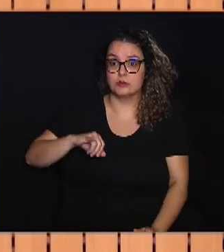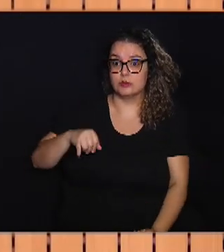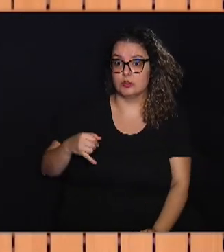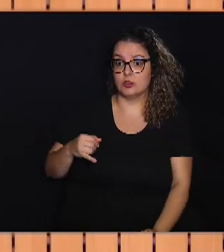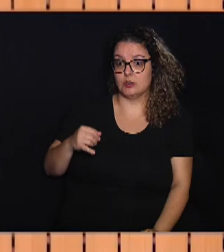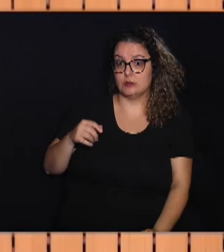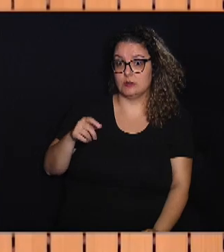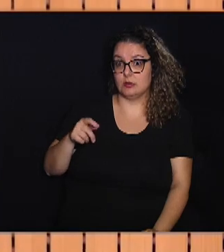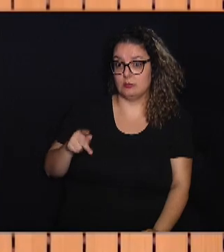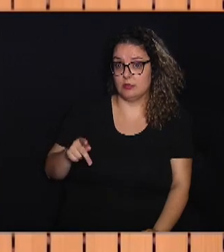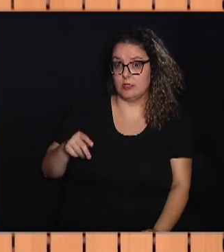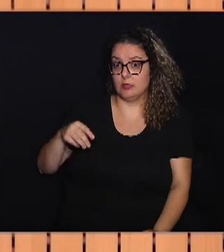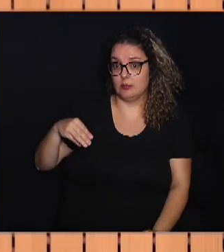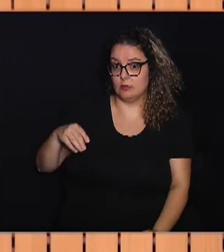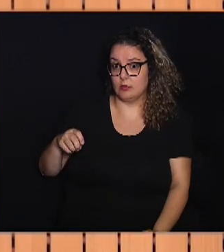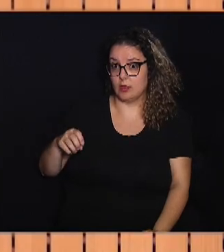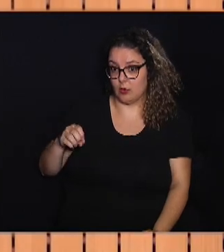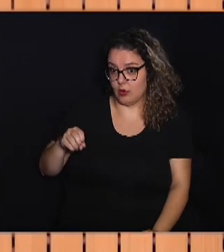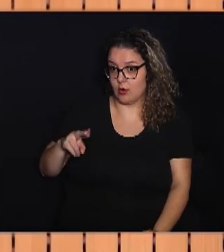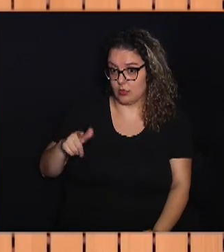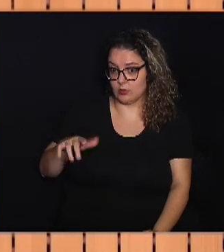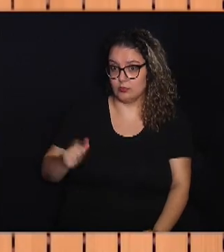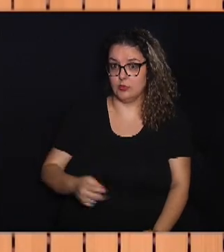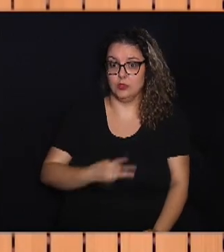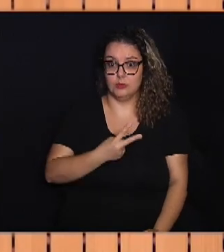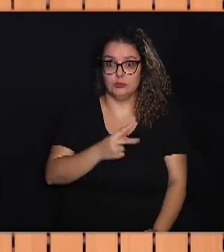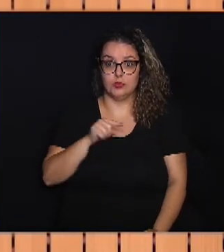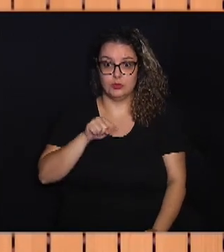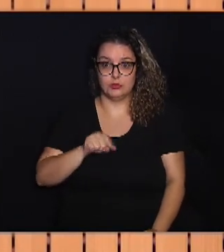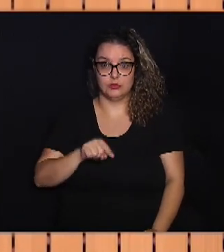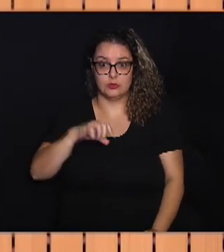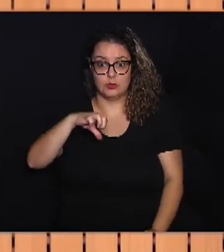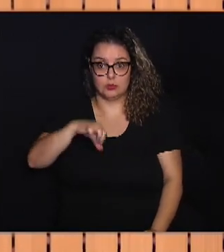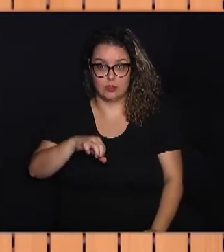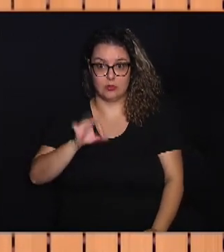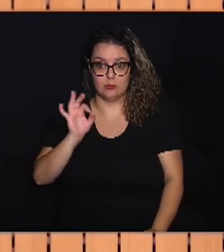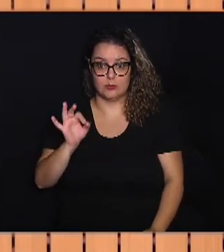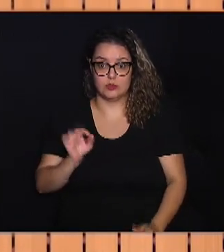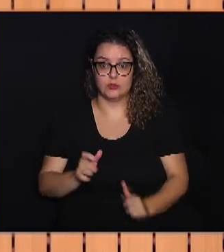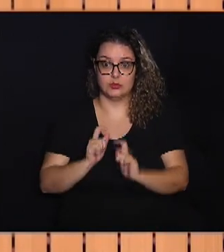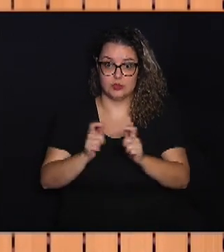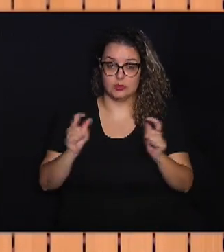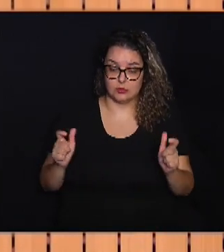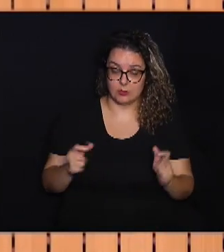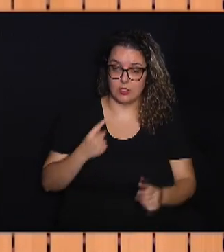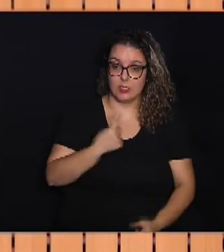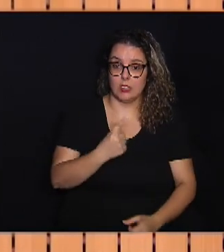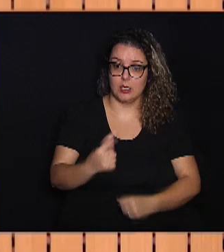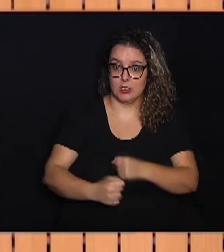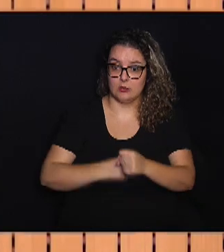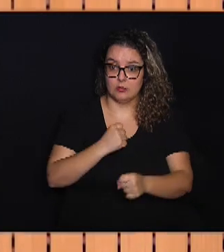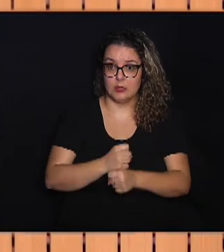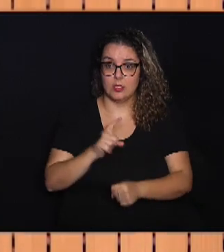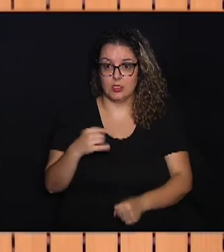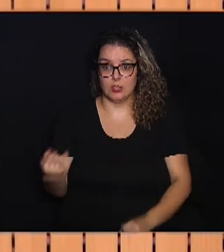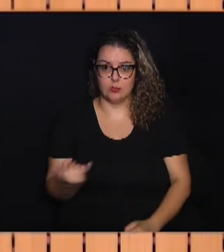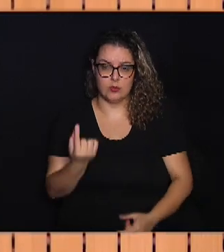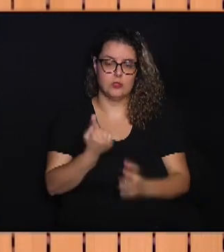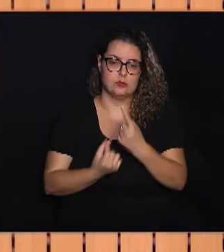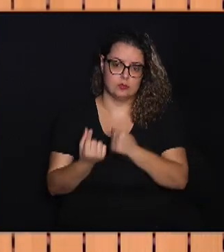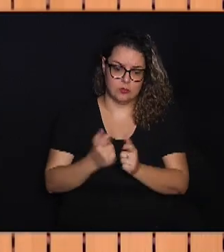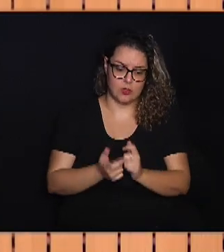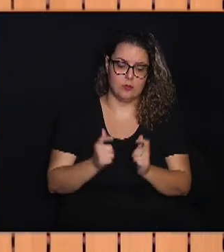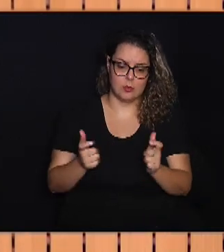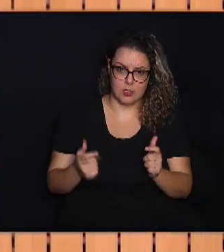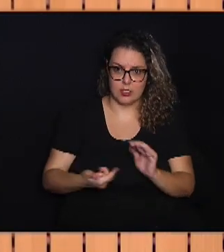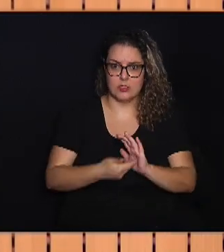falava em 2,9% ao ano de crescimento. É importante que a economia cresça, porque isso